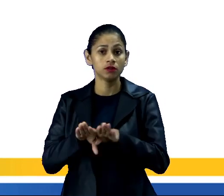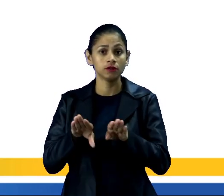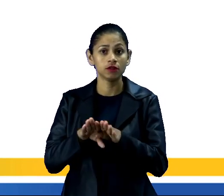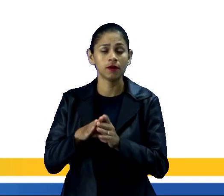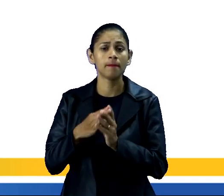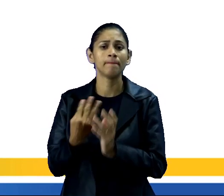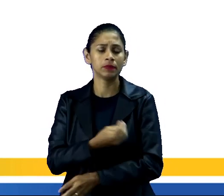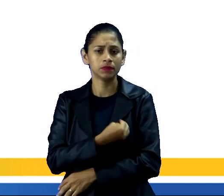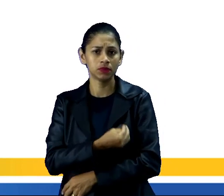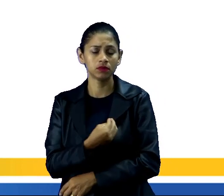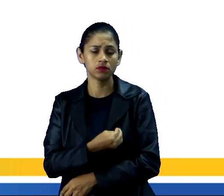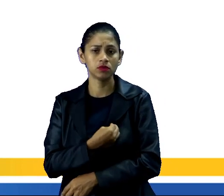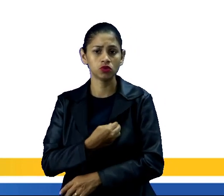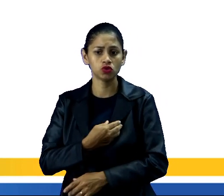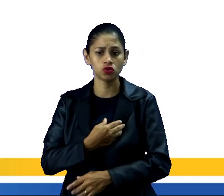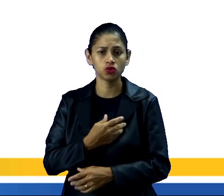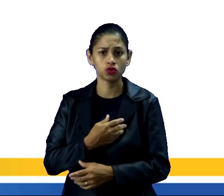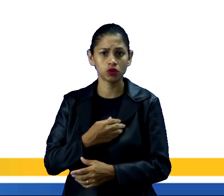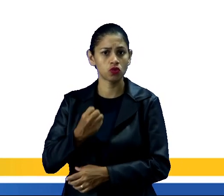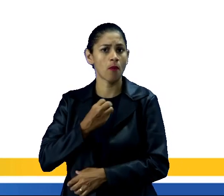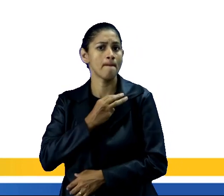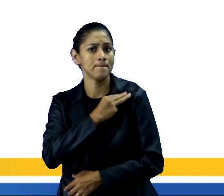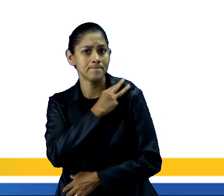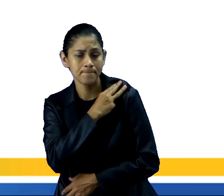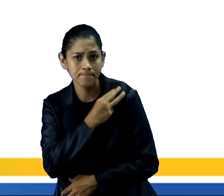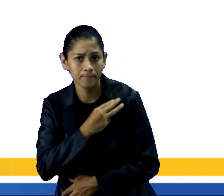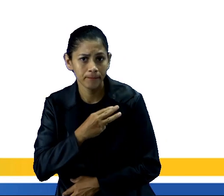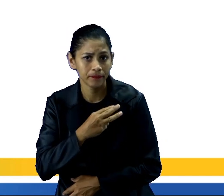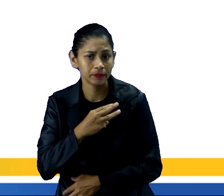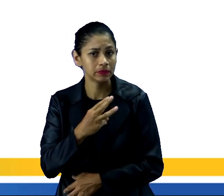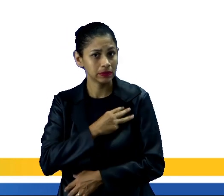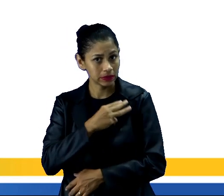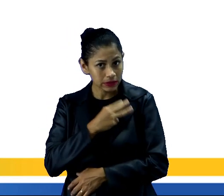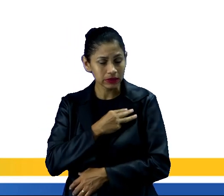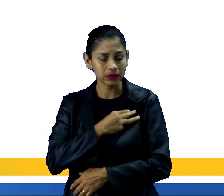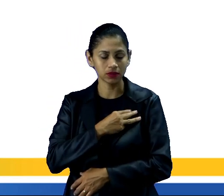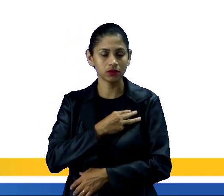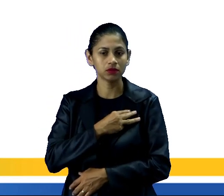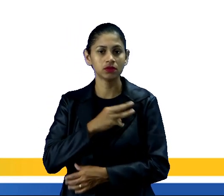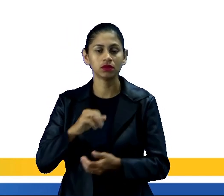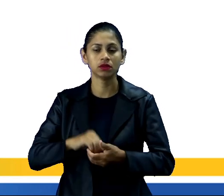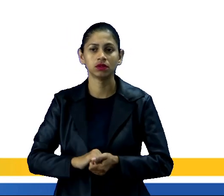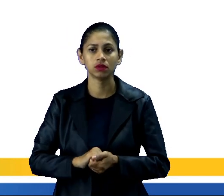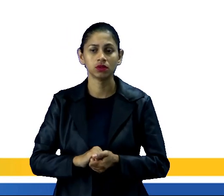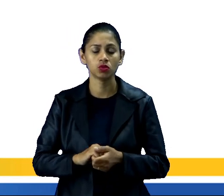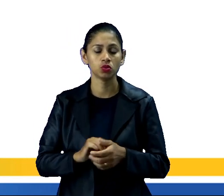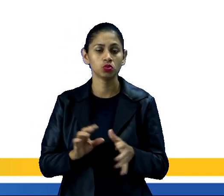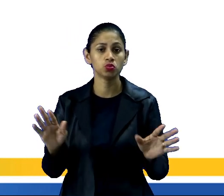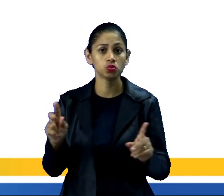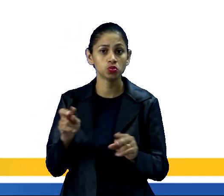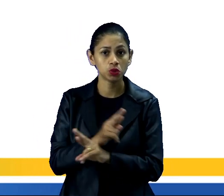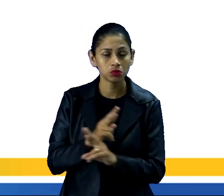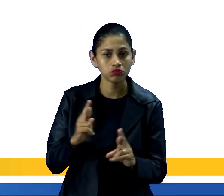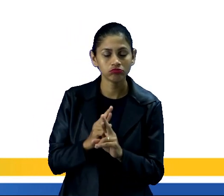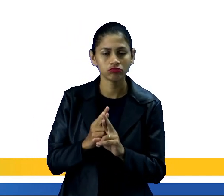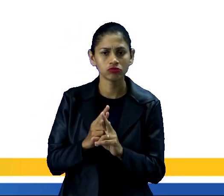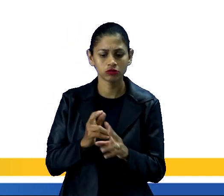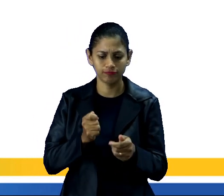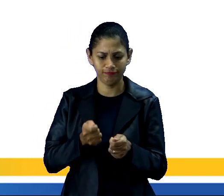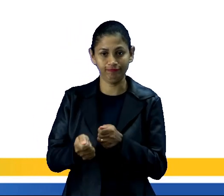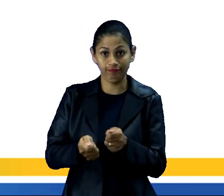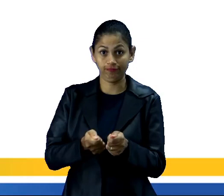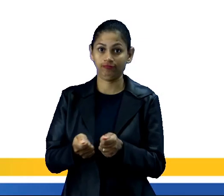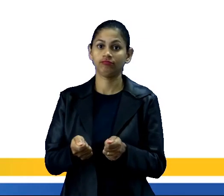na sociedade e é acompanhado por ações do regime com o objetivo de promover sua ideologia por meio de um sistema de doutrinação